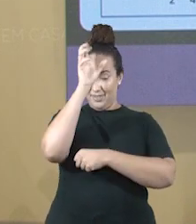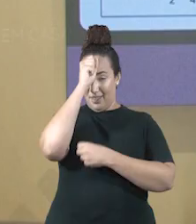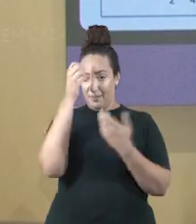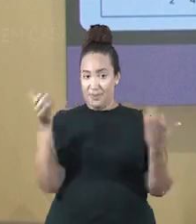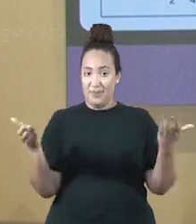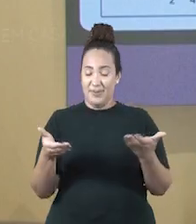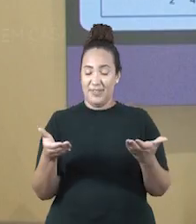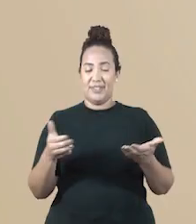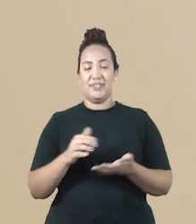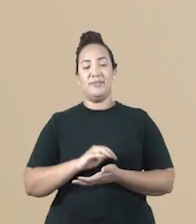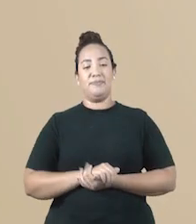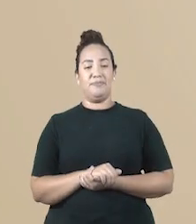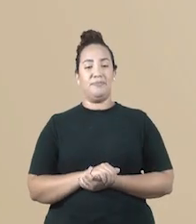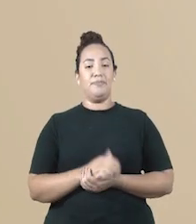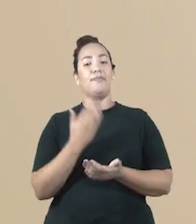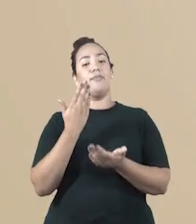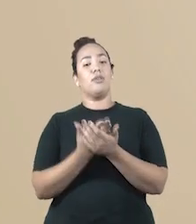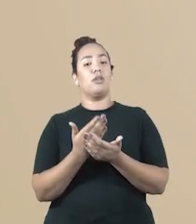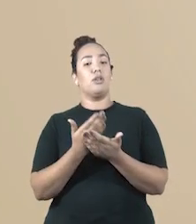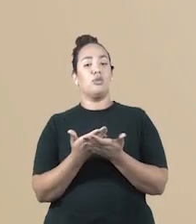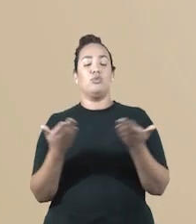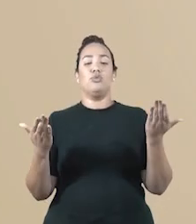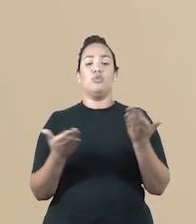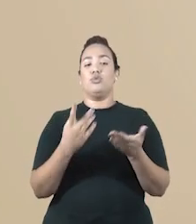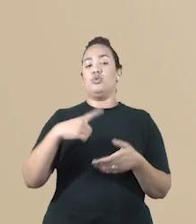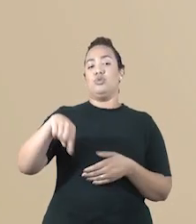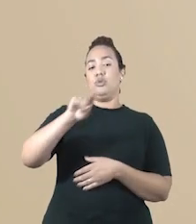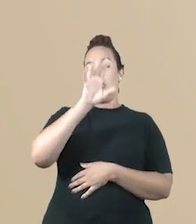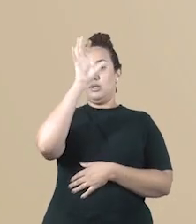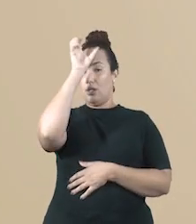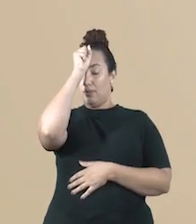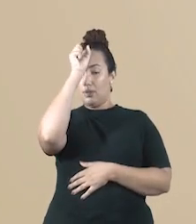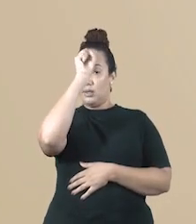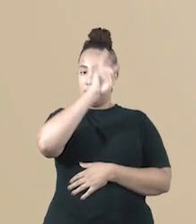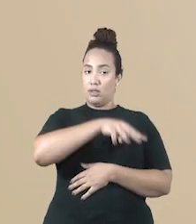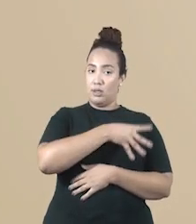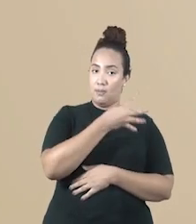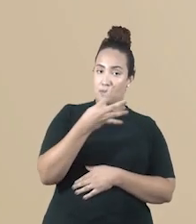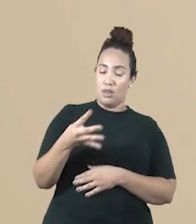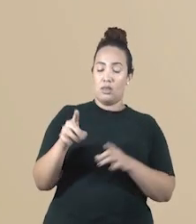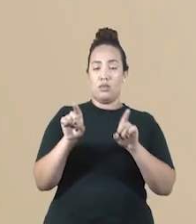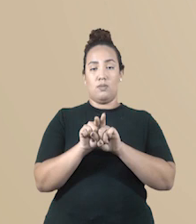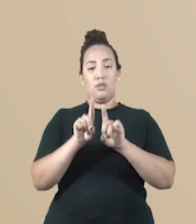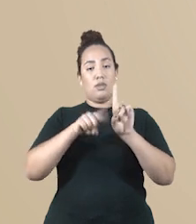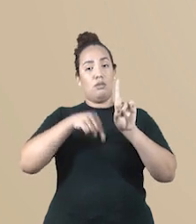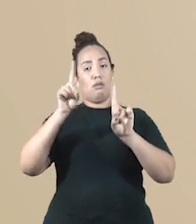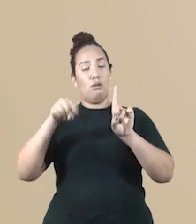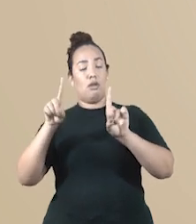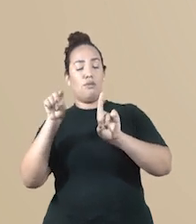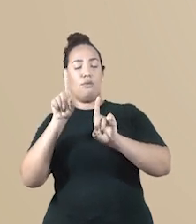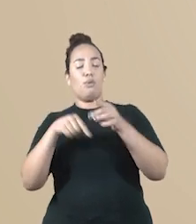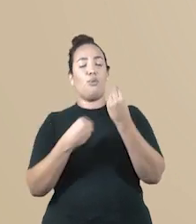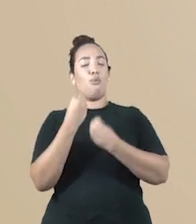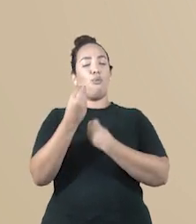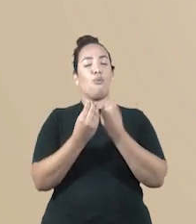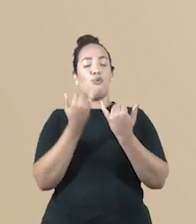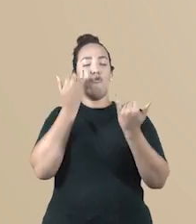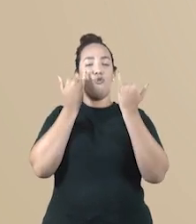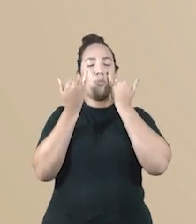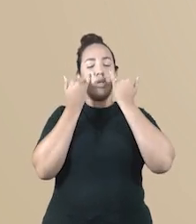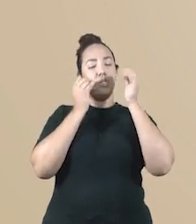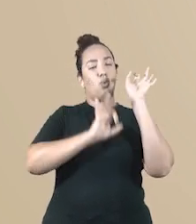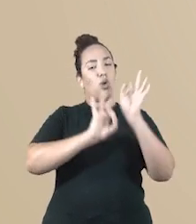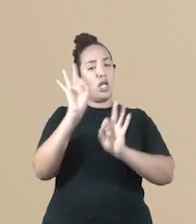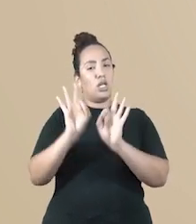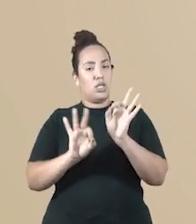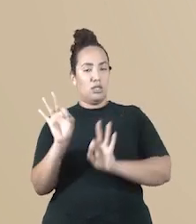relembrar o que vimos hoje? Na aula de hoje, nós vimos que gráficos e tabelas são formas de organizar